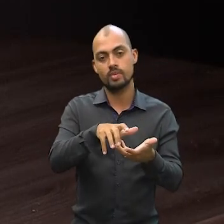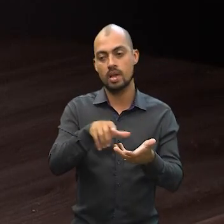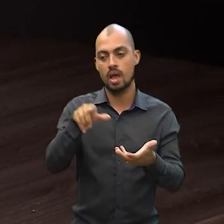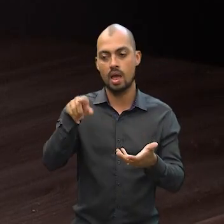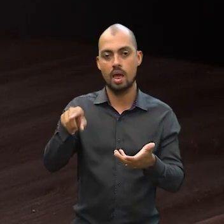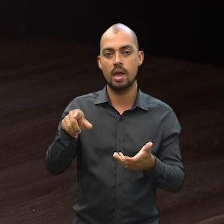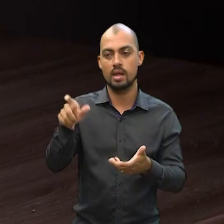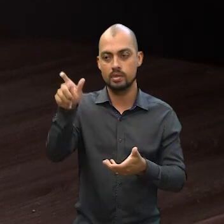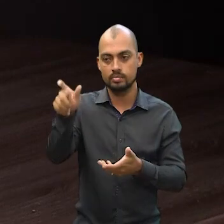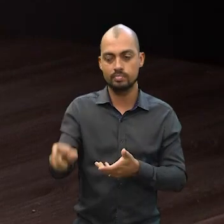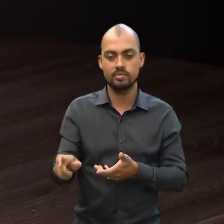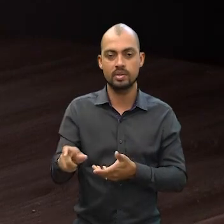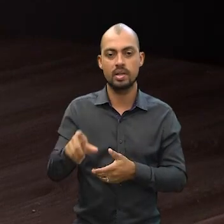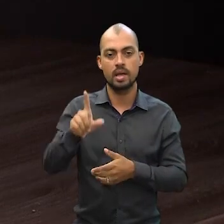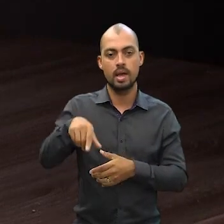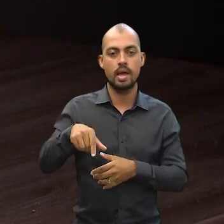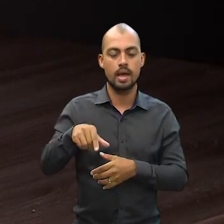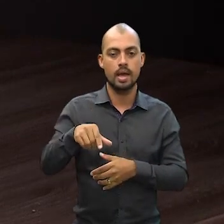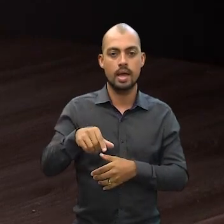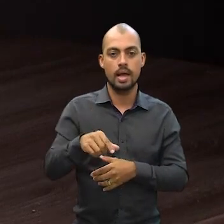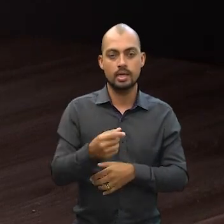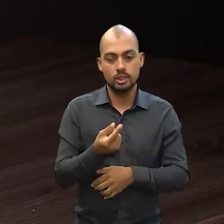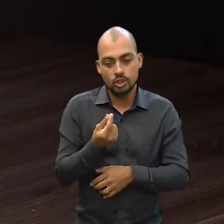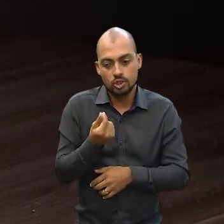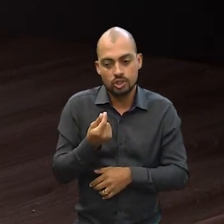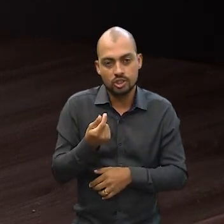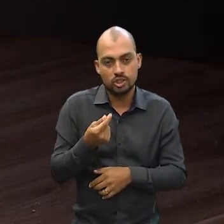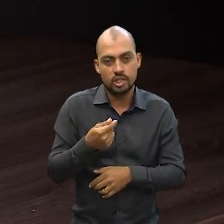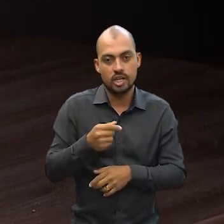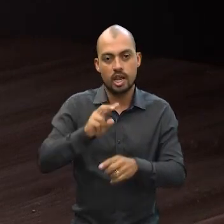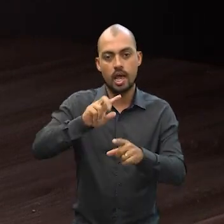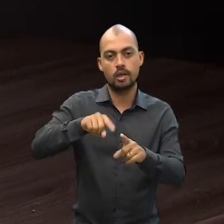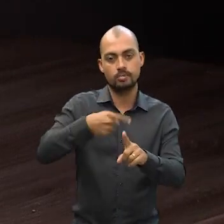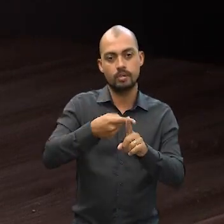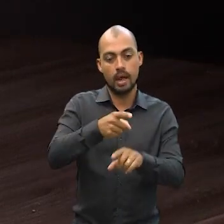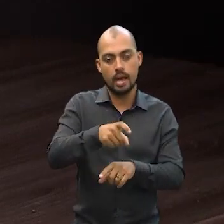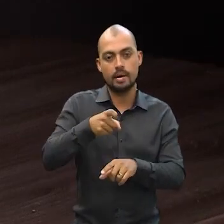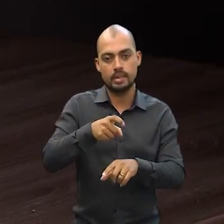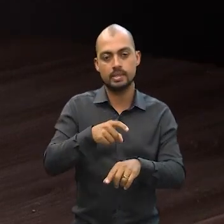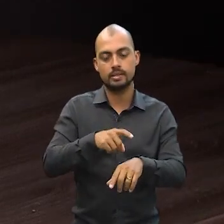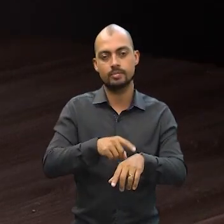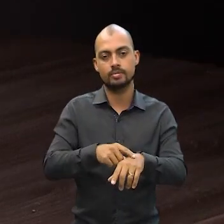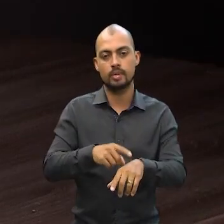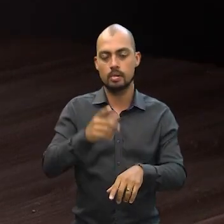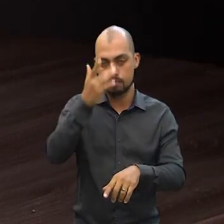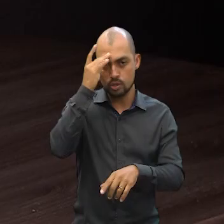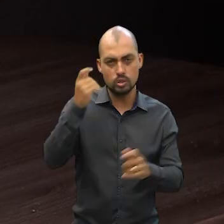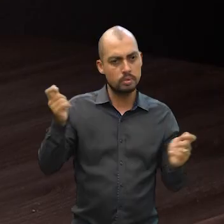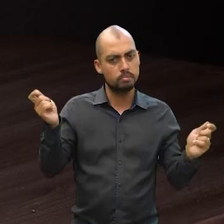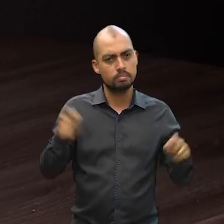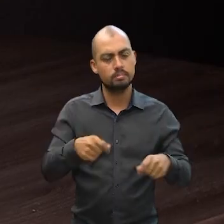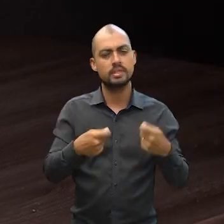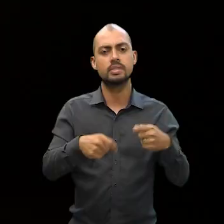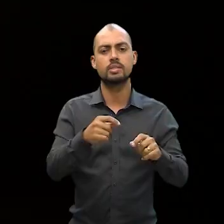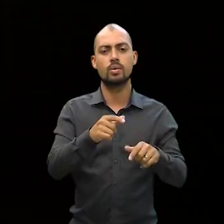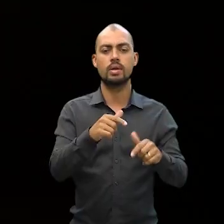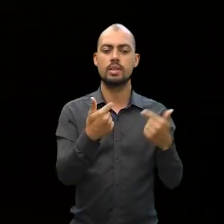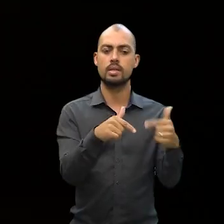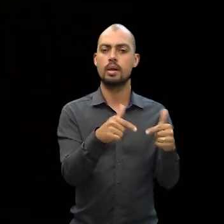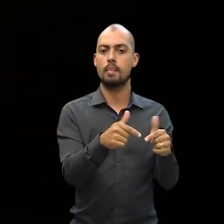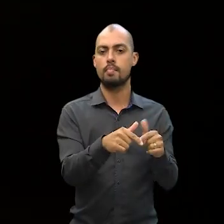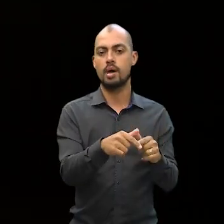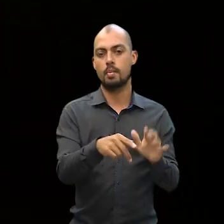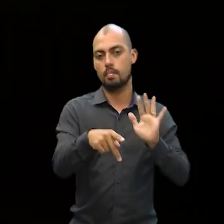se tornou aí uma opção de renda extra para quem aí precisa ter o seu próprio negócio.